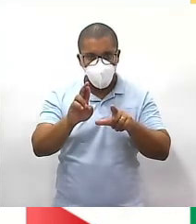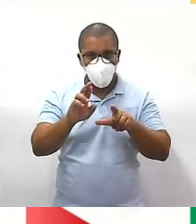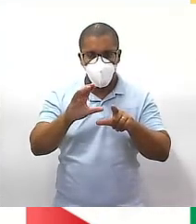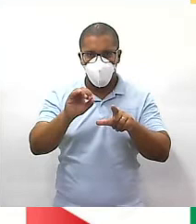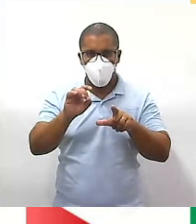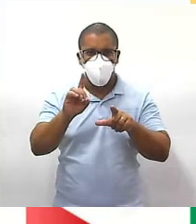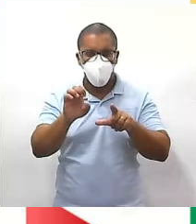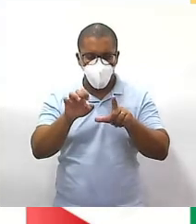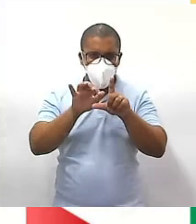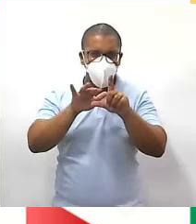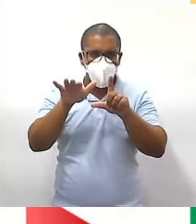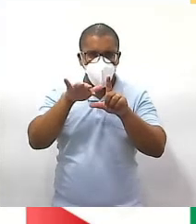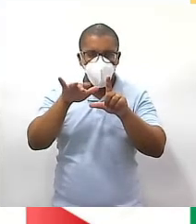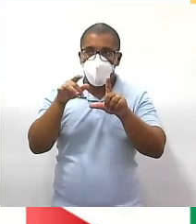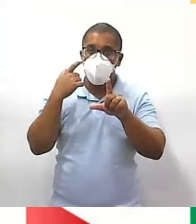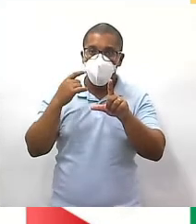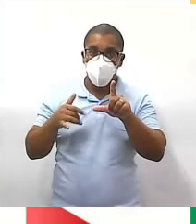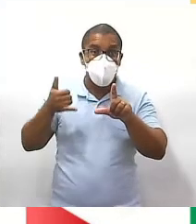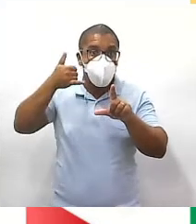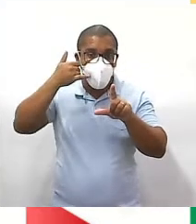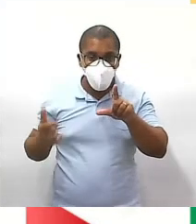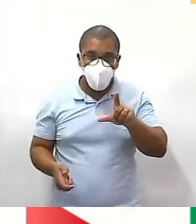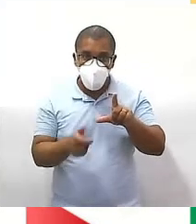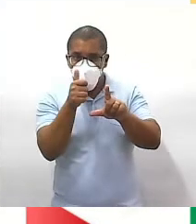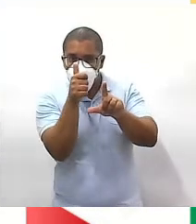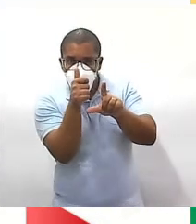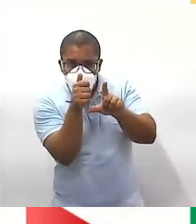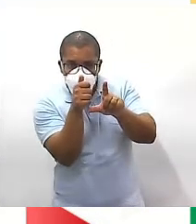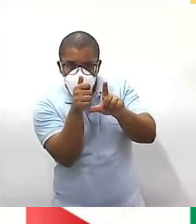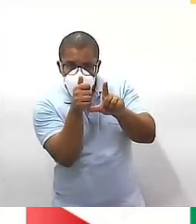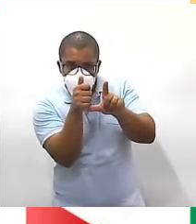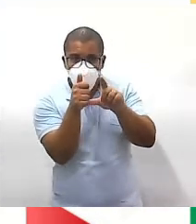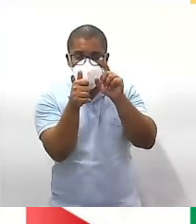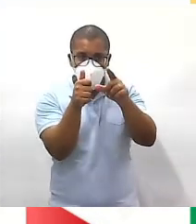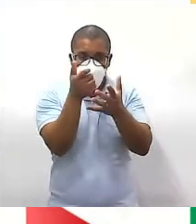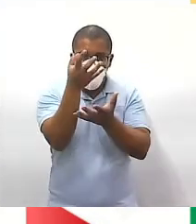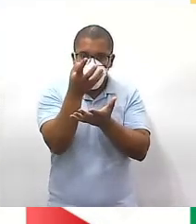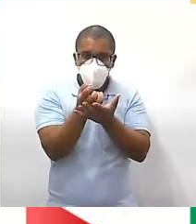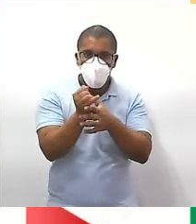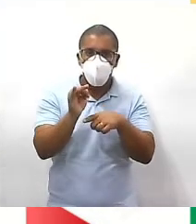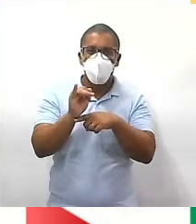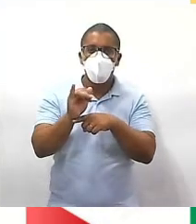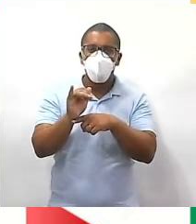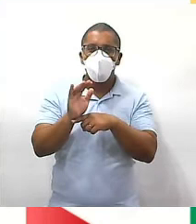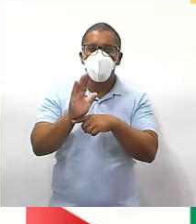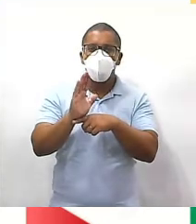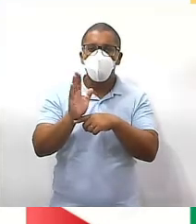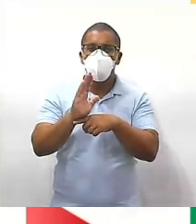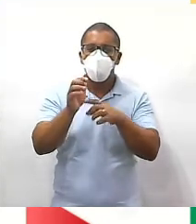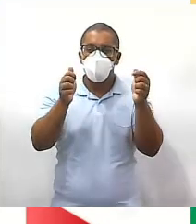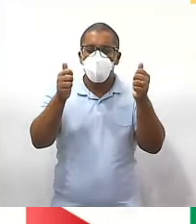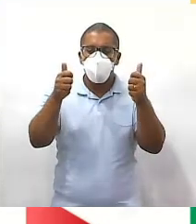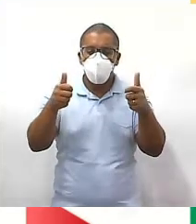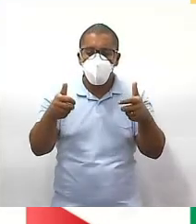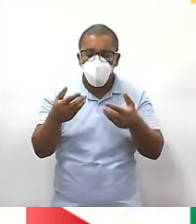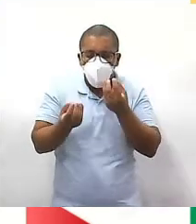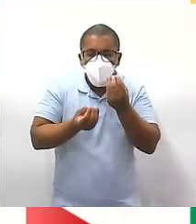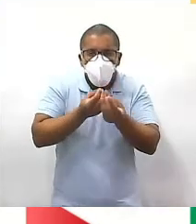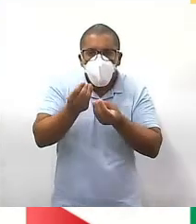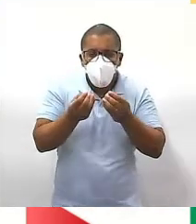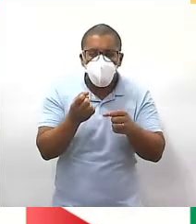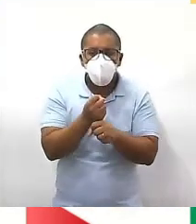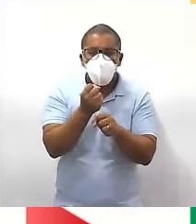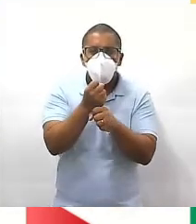tua tela, aponta teu celular, a câmera do teu celular para o QR Code, você vai baixar um vídeo que fala sobre a construção